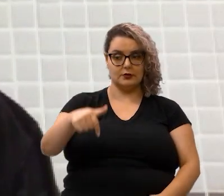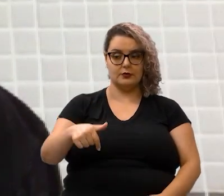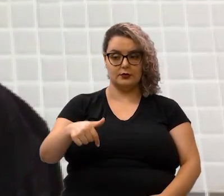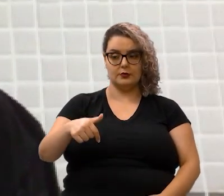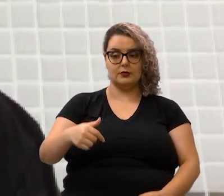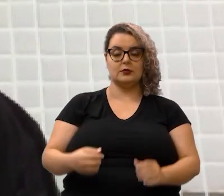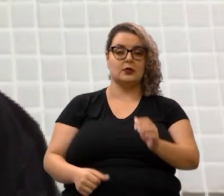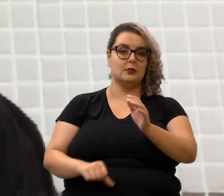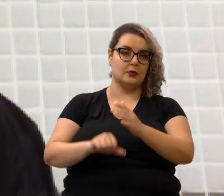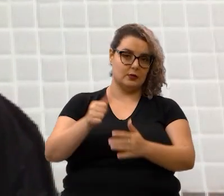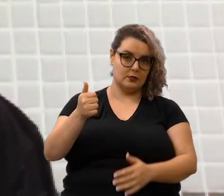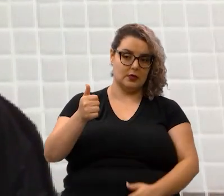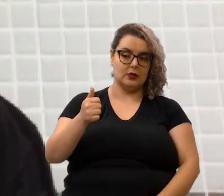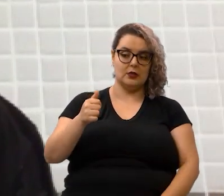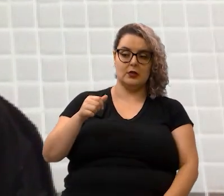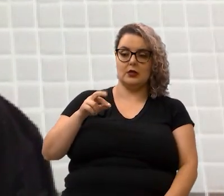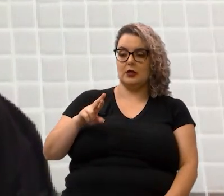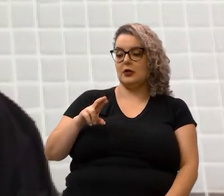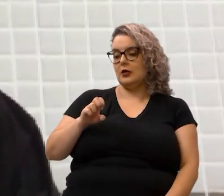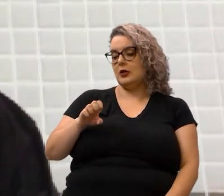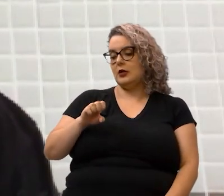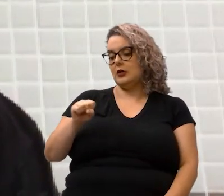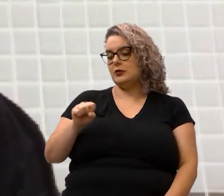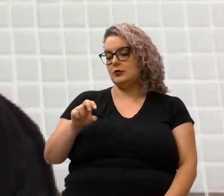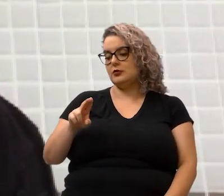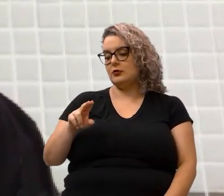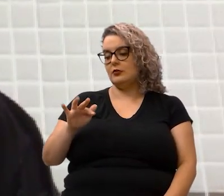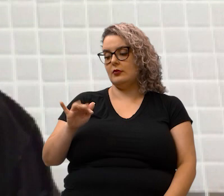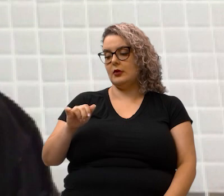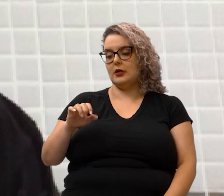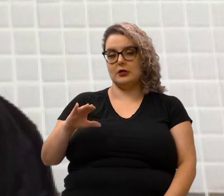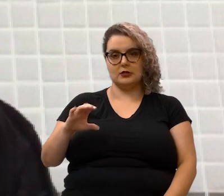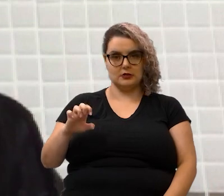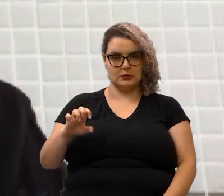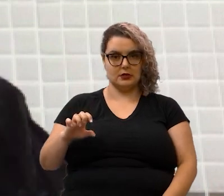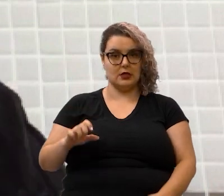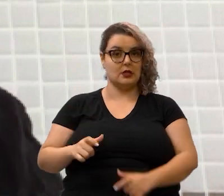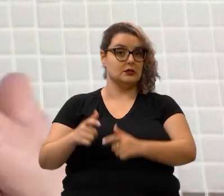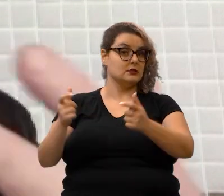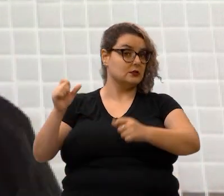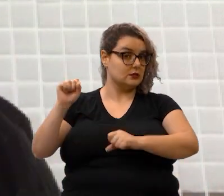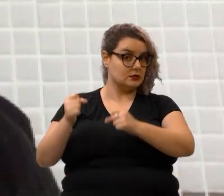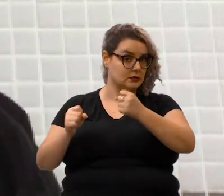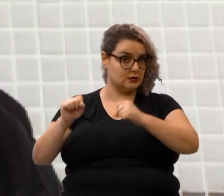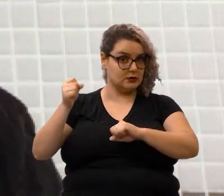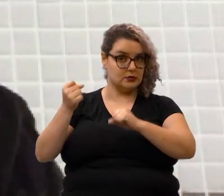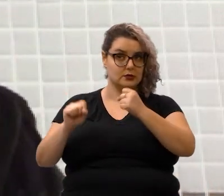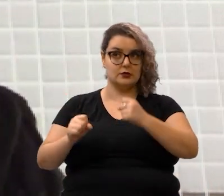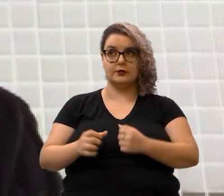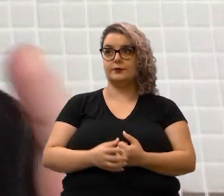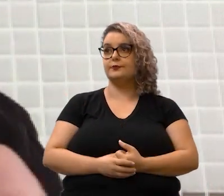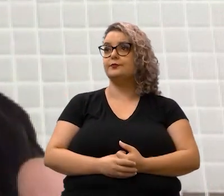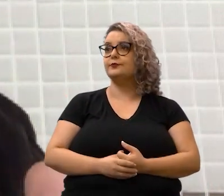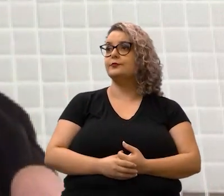do surgimento da prótese de resurface, em 2003, as grandes indústrias